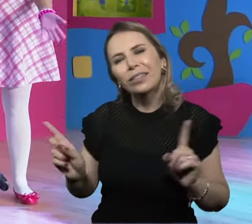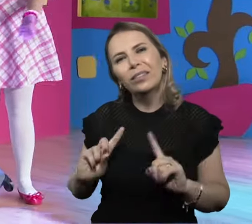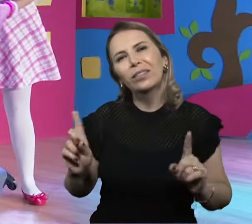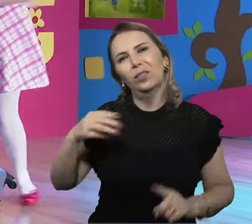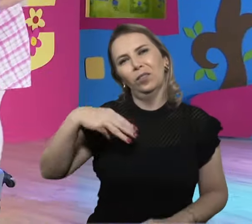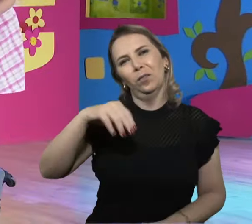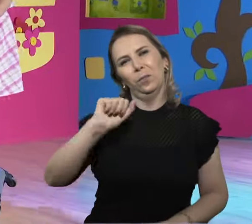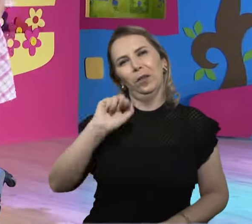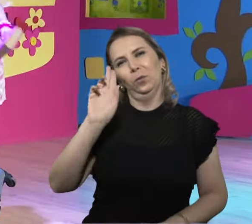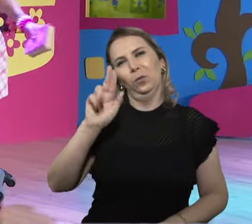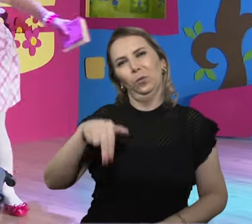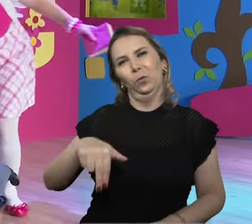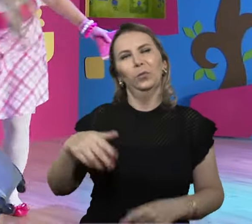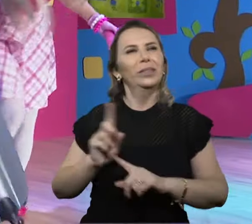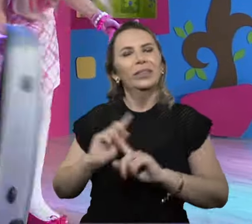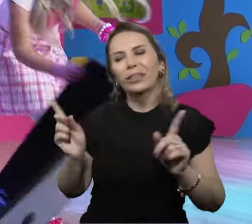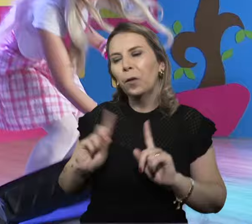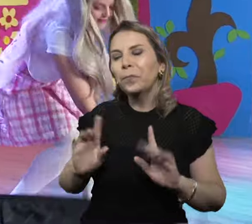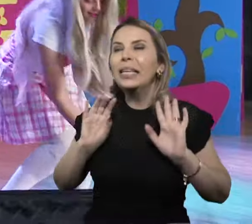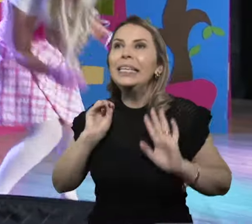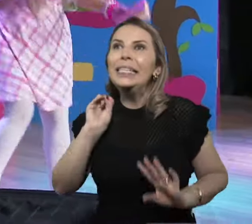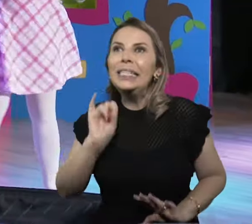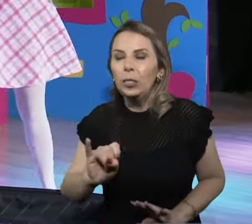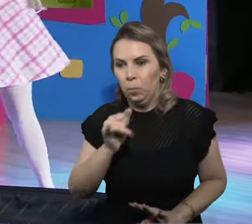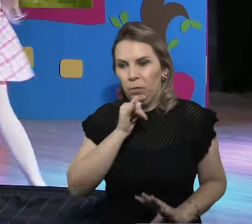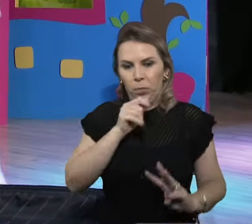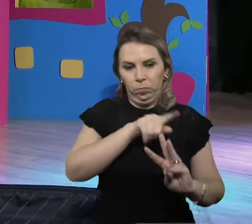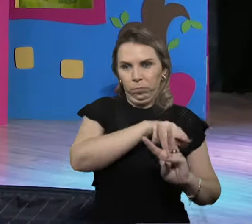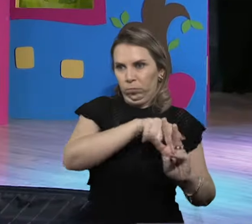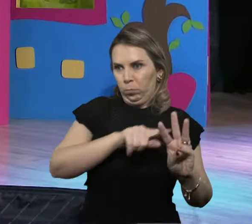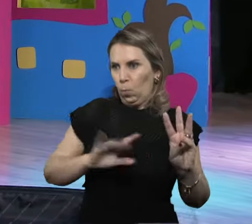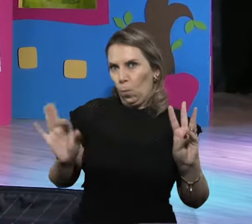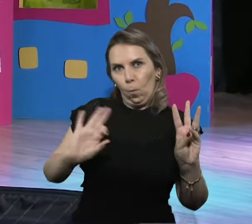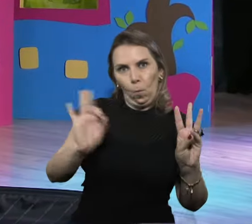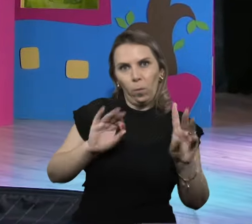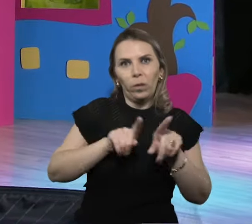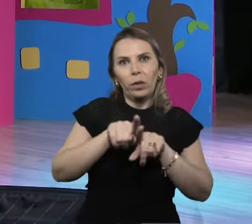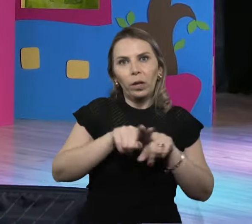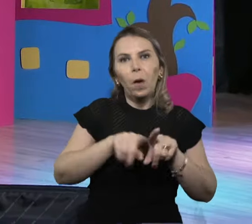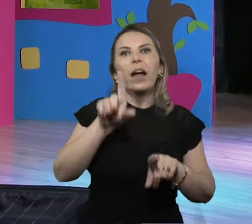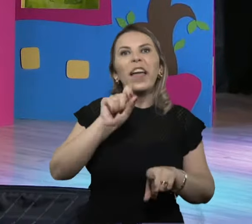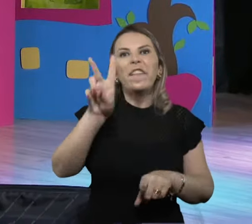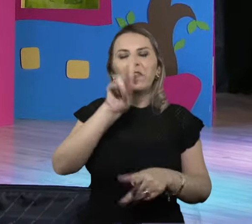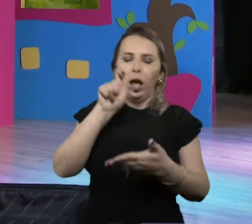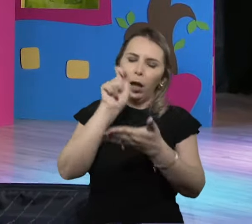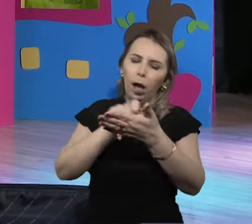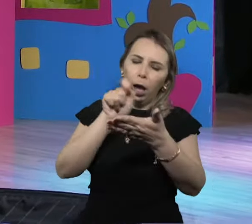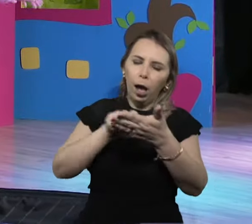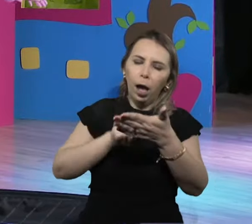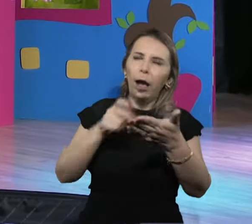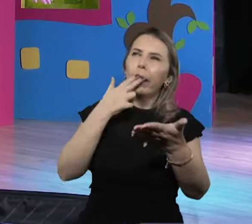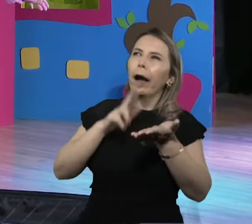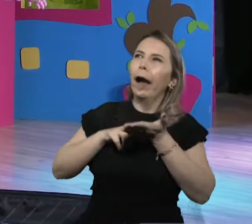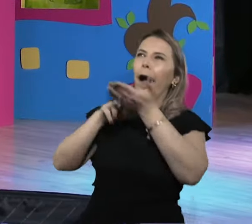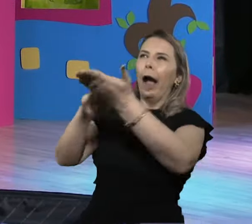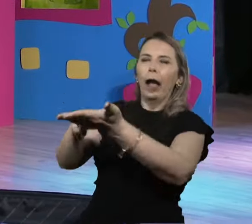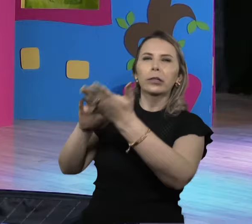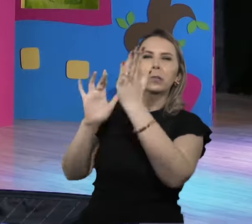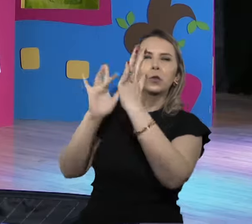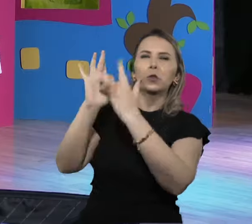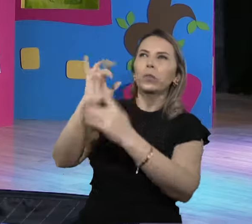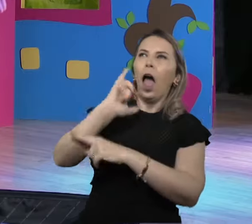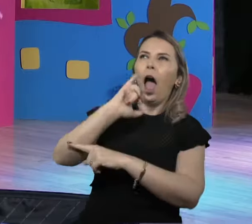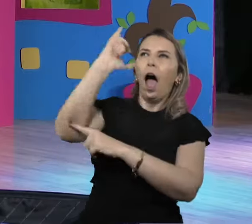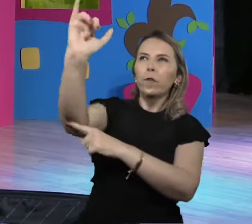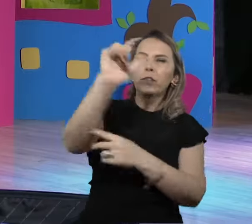Manu! Manu! Mas se eles não fossem irmãos, quem é que ia mandar uma carta pra Jesus